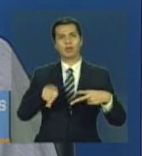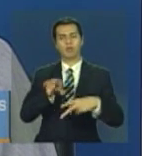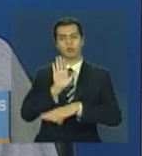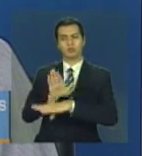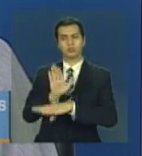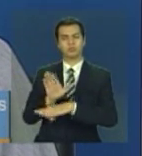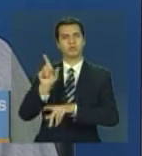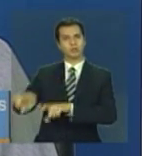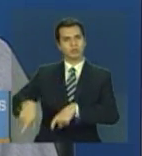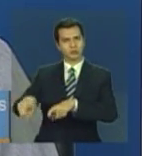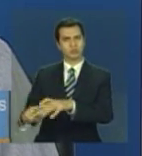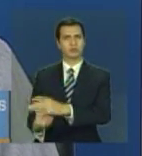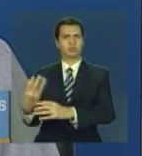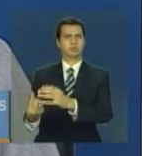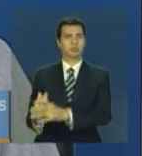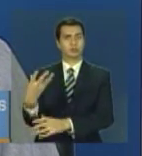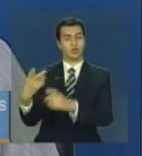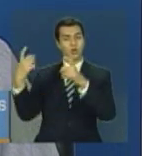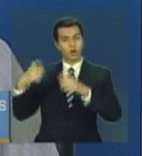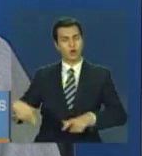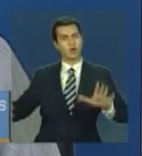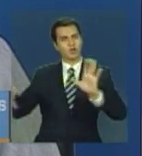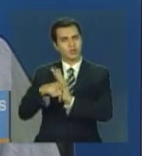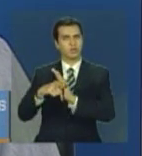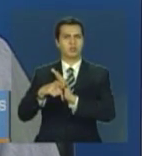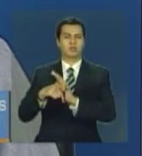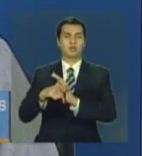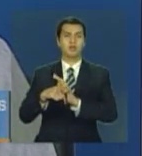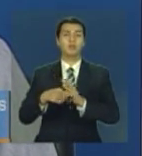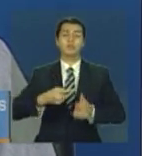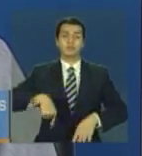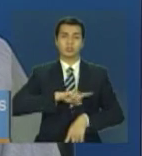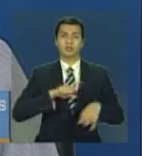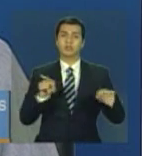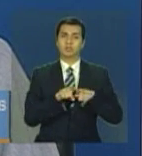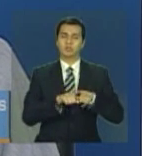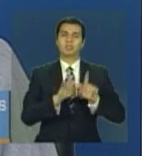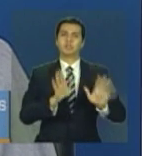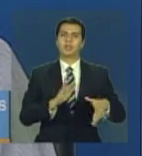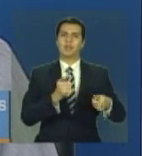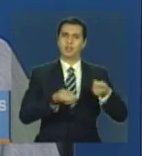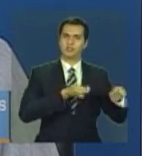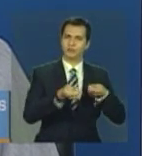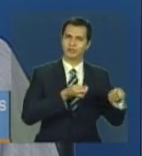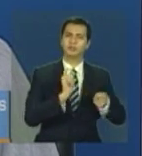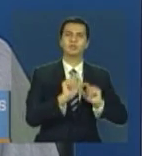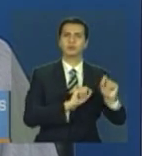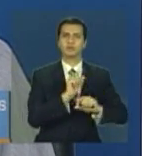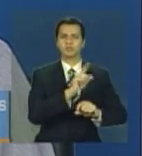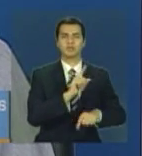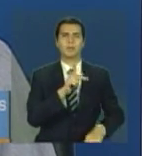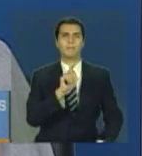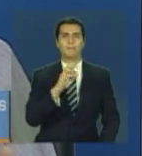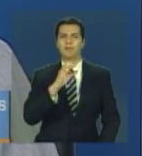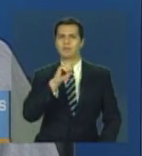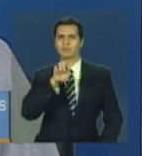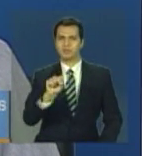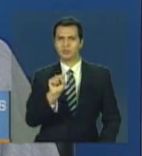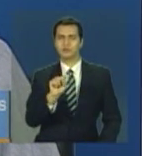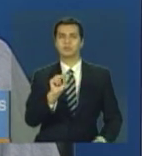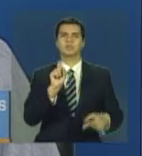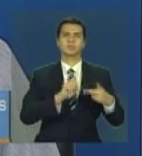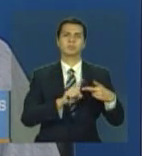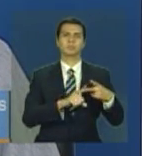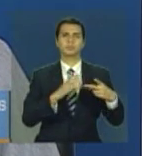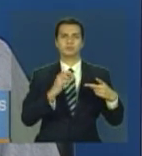fez um trabalho de articulação junto a outros equipamentos, como as praças, chamadas praças e creches do PAC, né, as